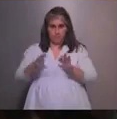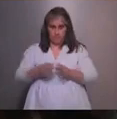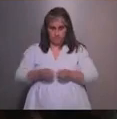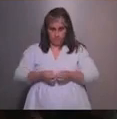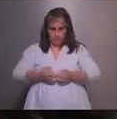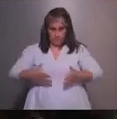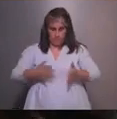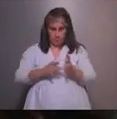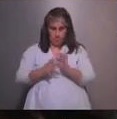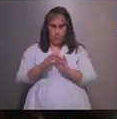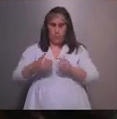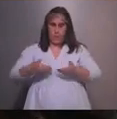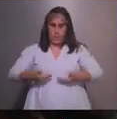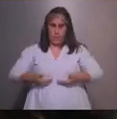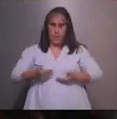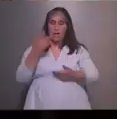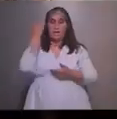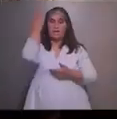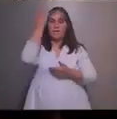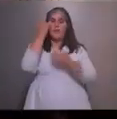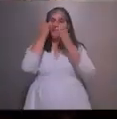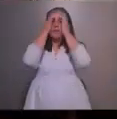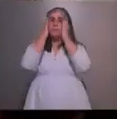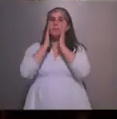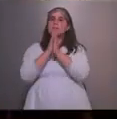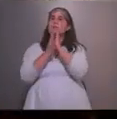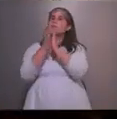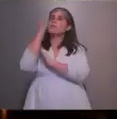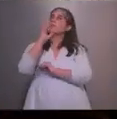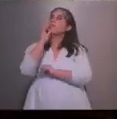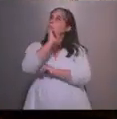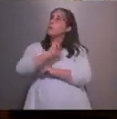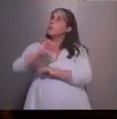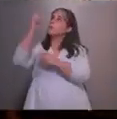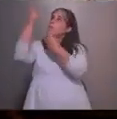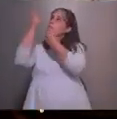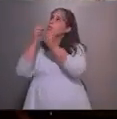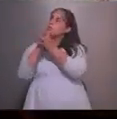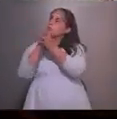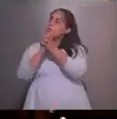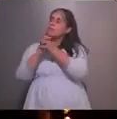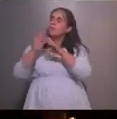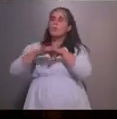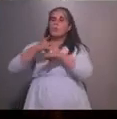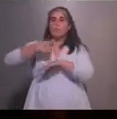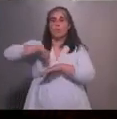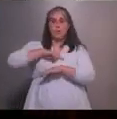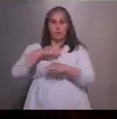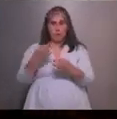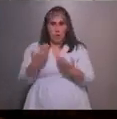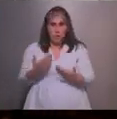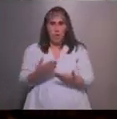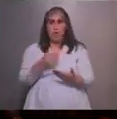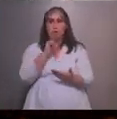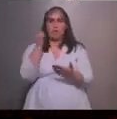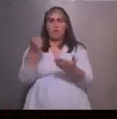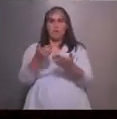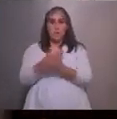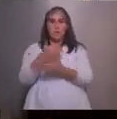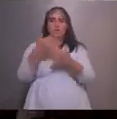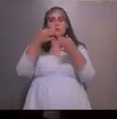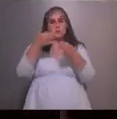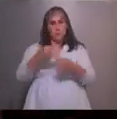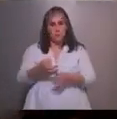ventre, Jesus. Santa Maria, Mãe de Deus, rogai por nós, pecadores, agora e na hora da nossa morte.